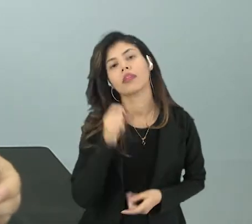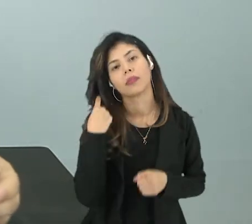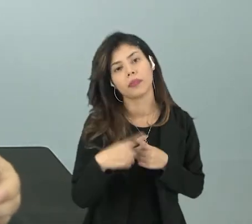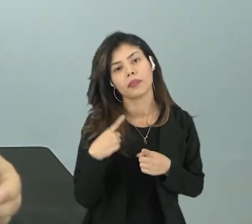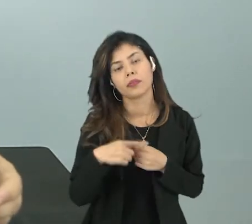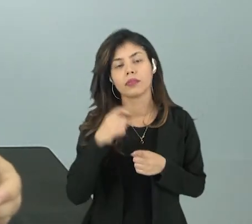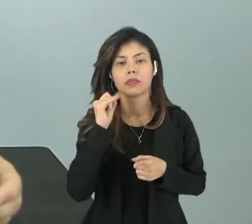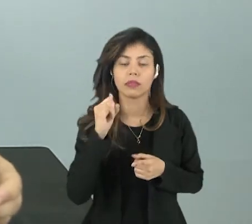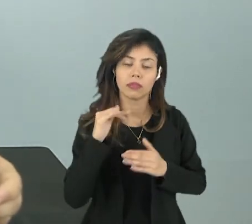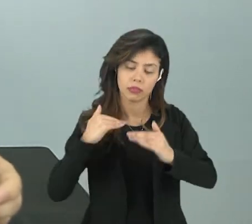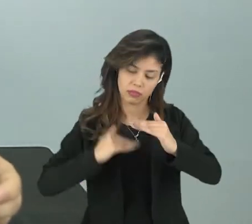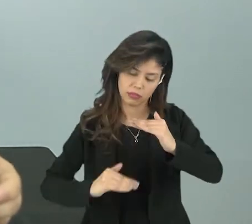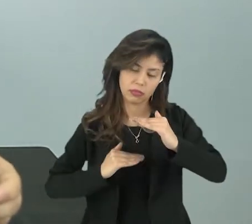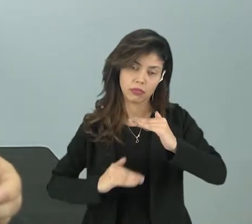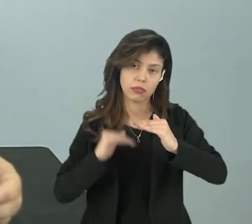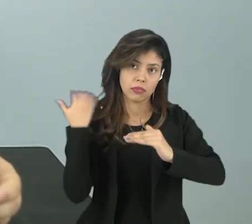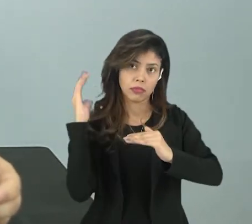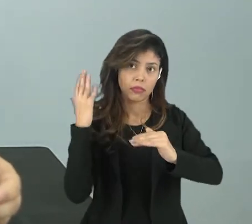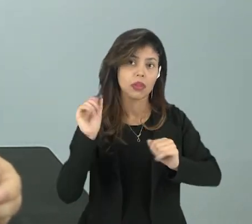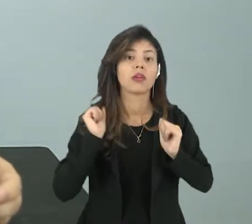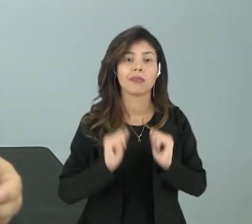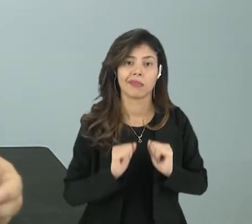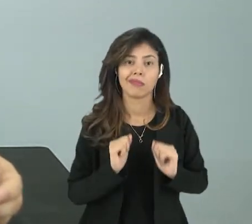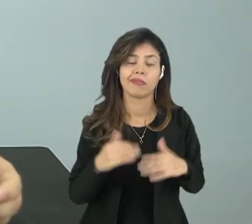estiver embaixo, né, algumas vezes